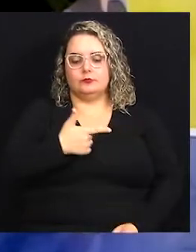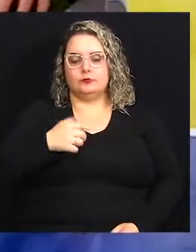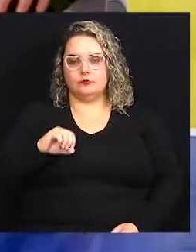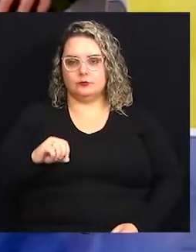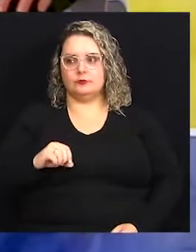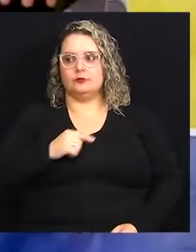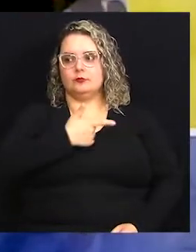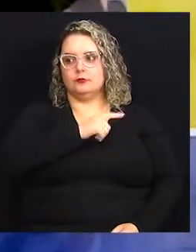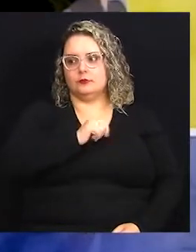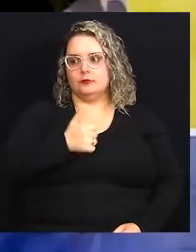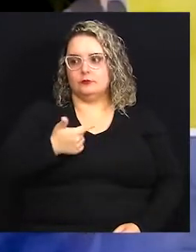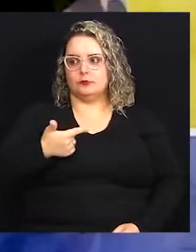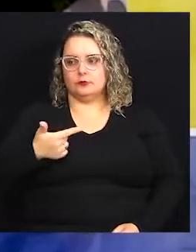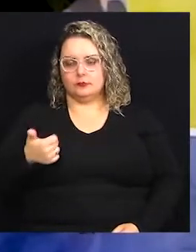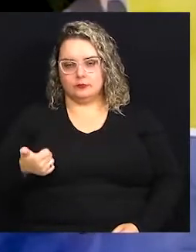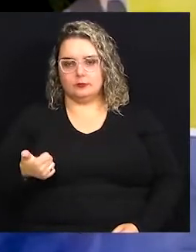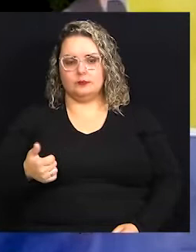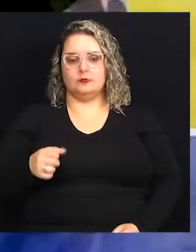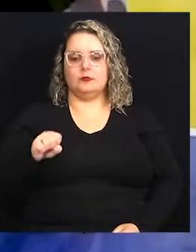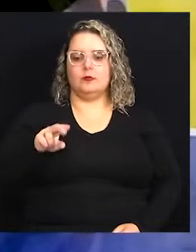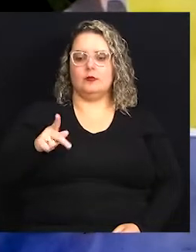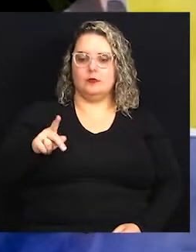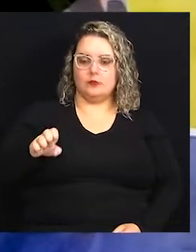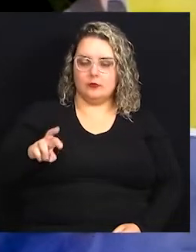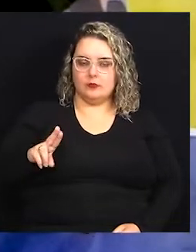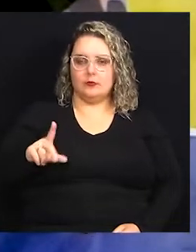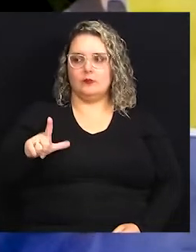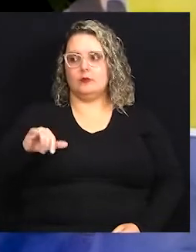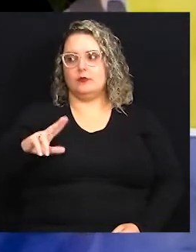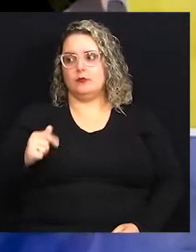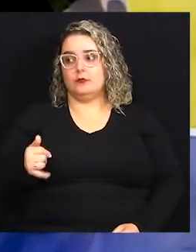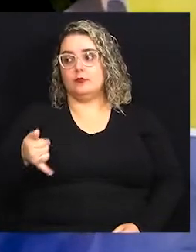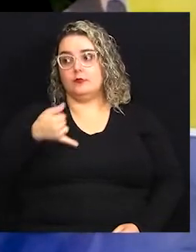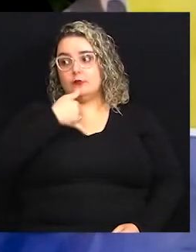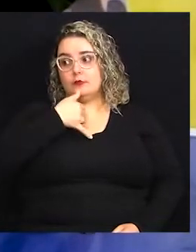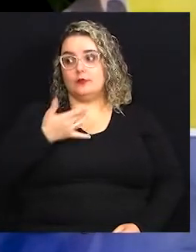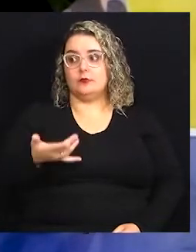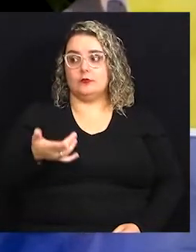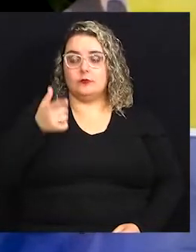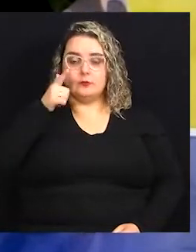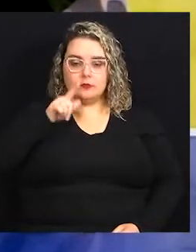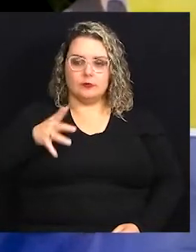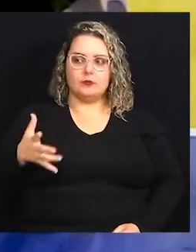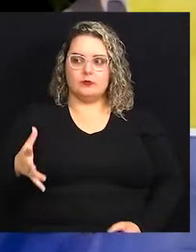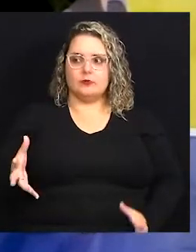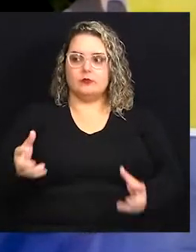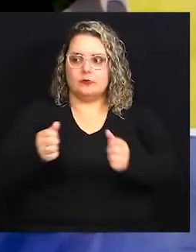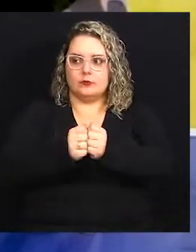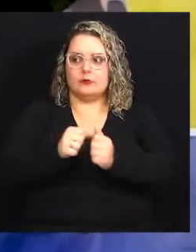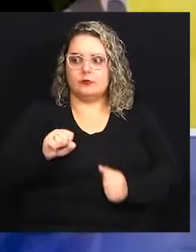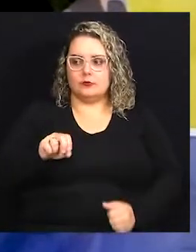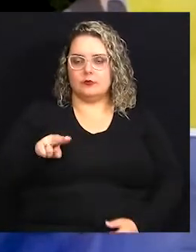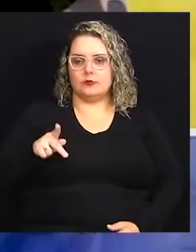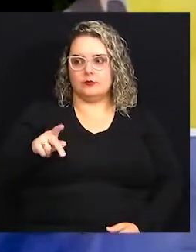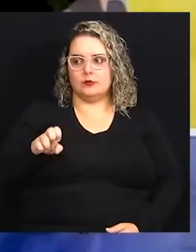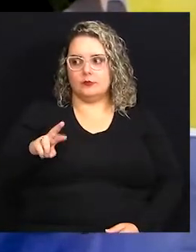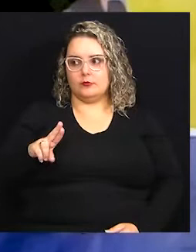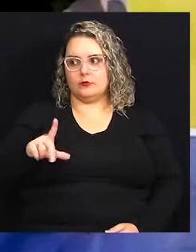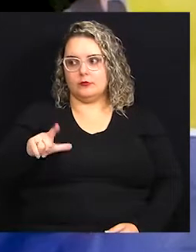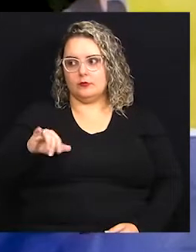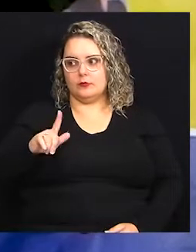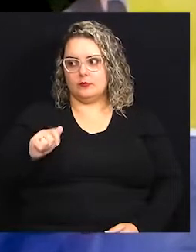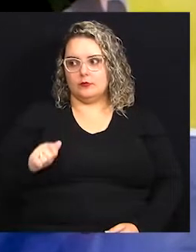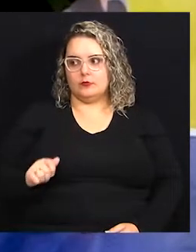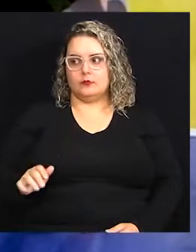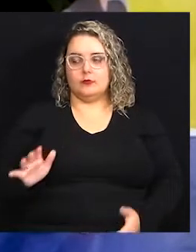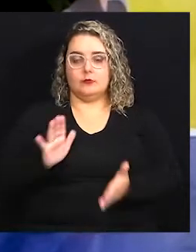2021 para a Superliga, né, engatilhamos. Infelizmente não conseguimos manter a equipe na Superliga, porque aquilo que eu falei, os custos